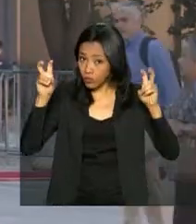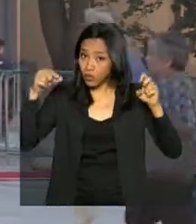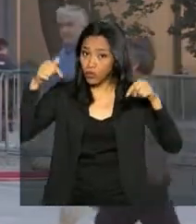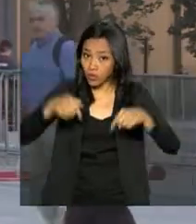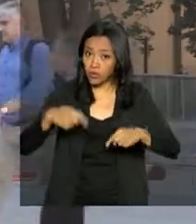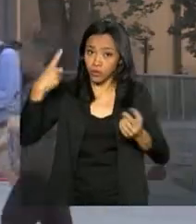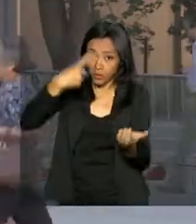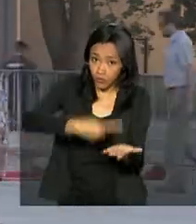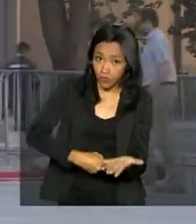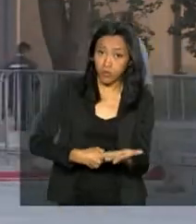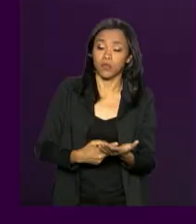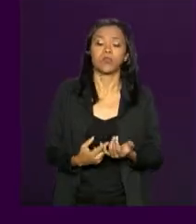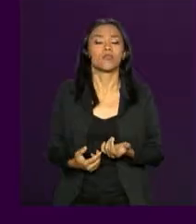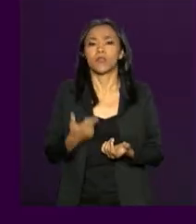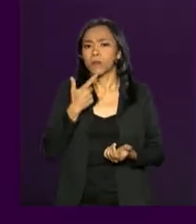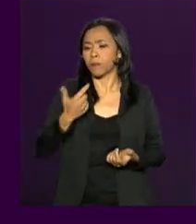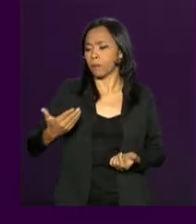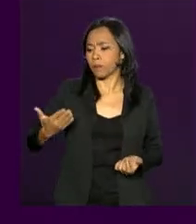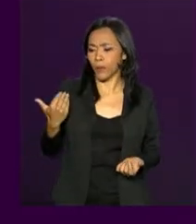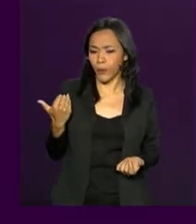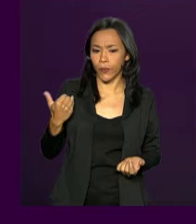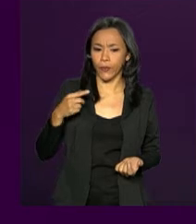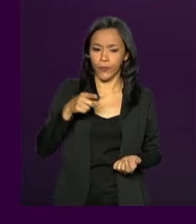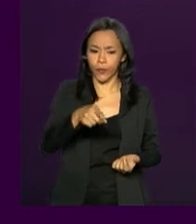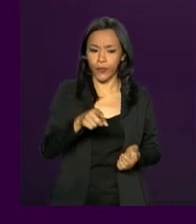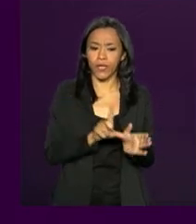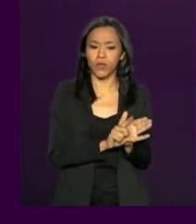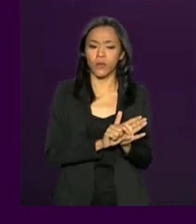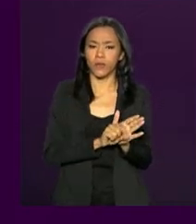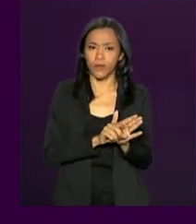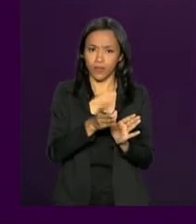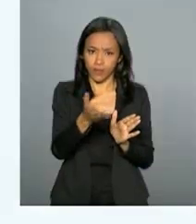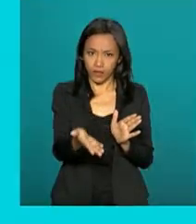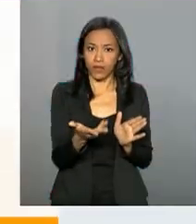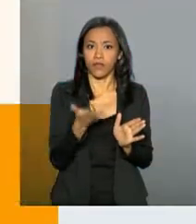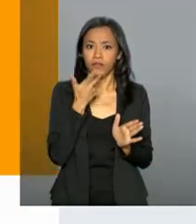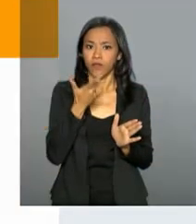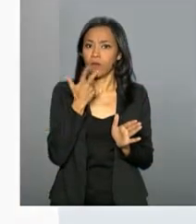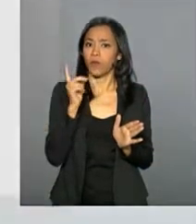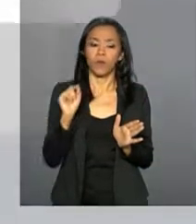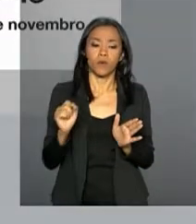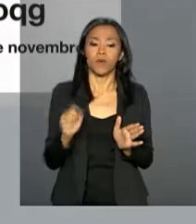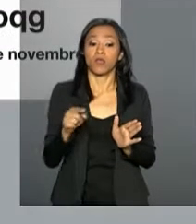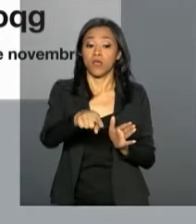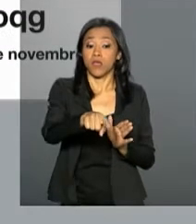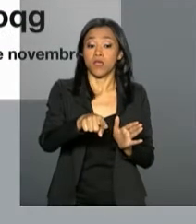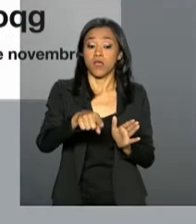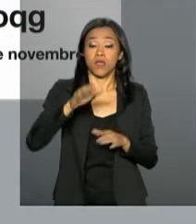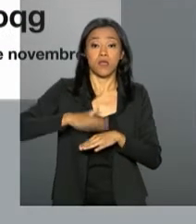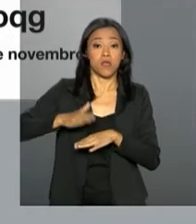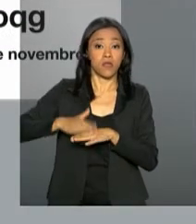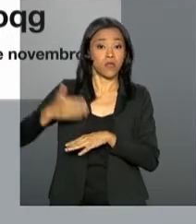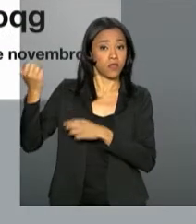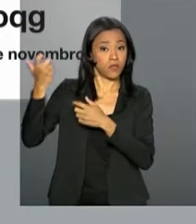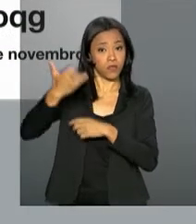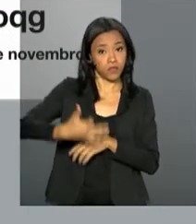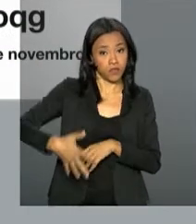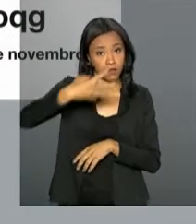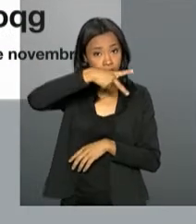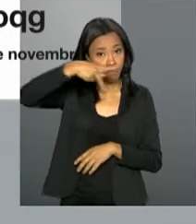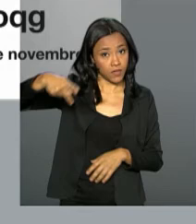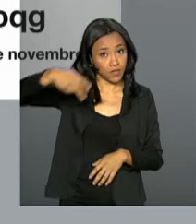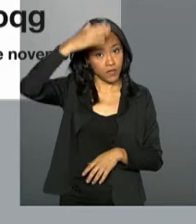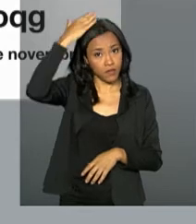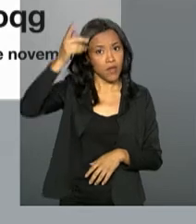pouco o presidente comentou pelo piloto iter é sobre também sobre o acordo segundo o presidente trata se do mais